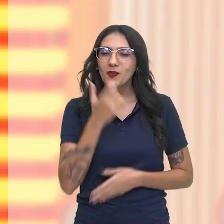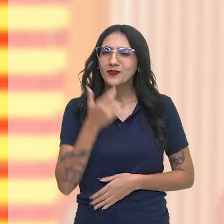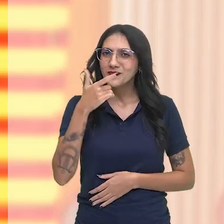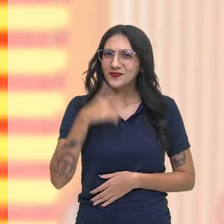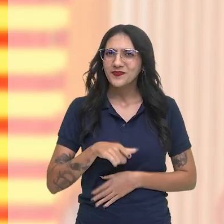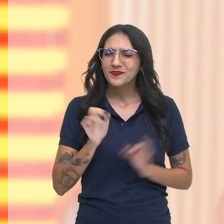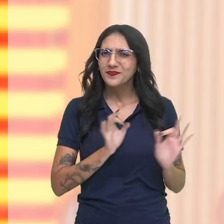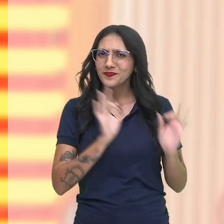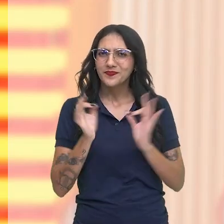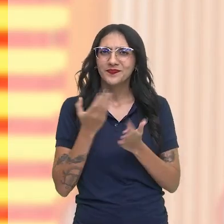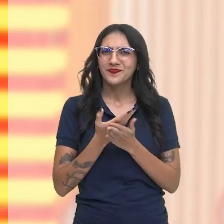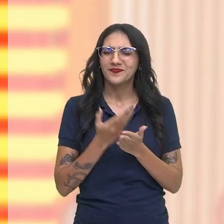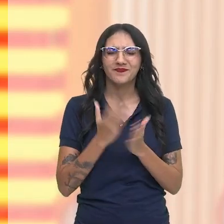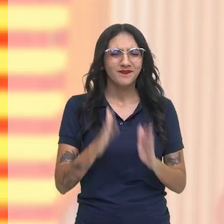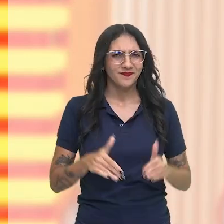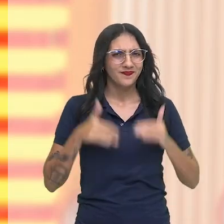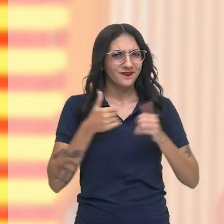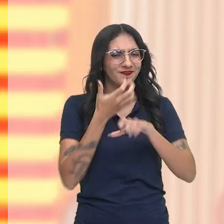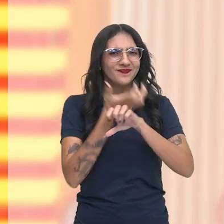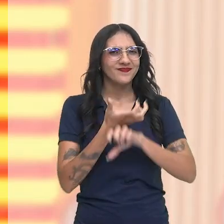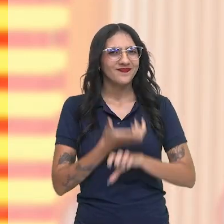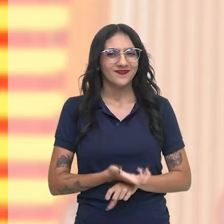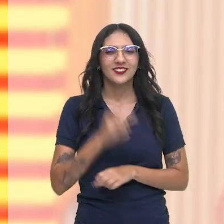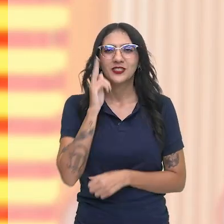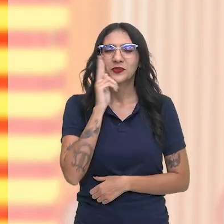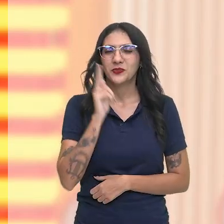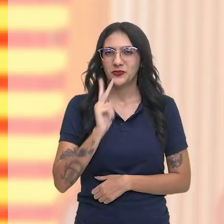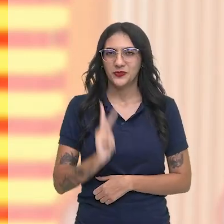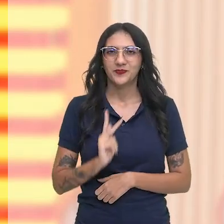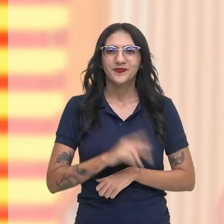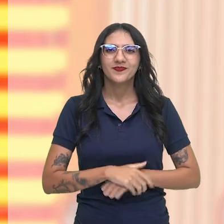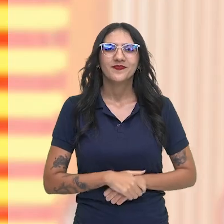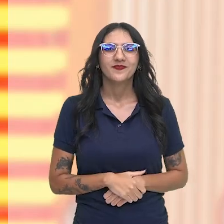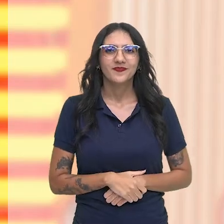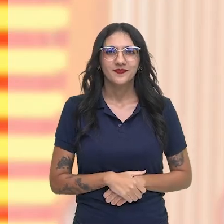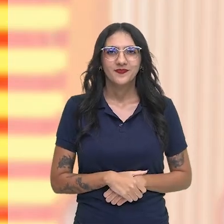que é o melhor componente de todos, né? O componente de História.